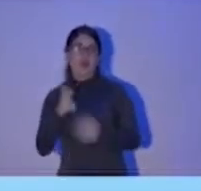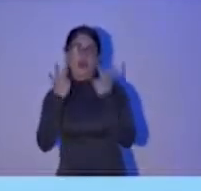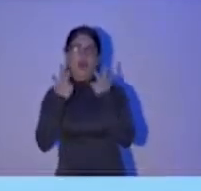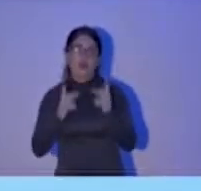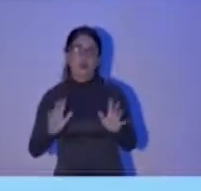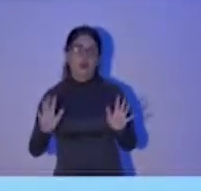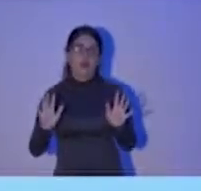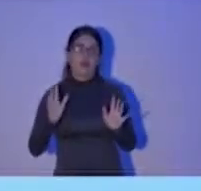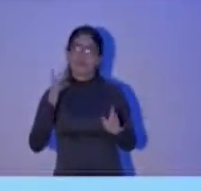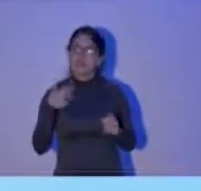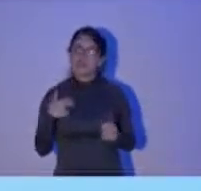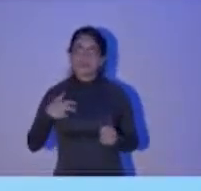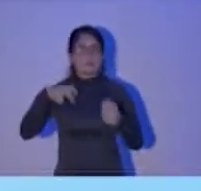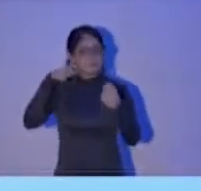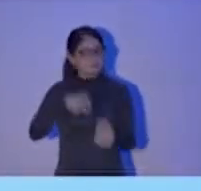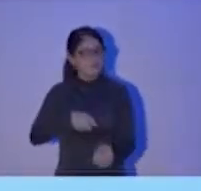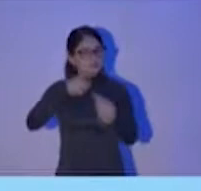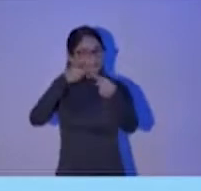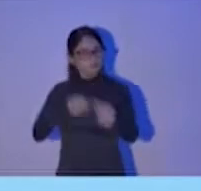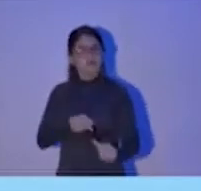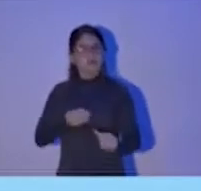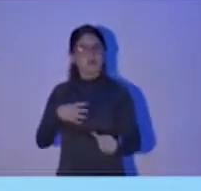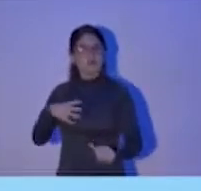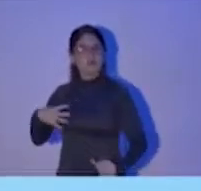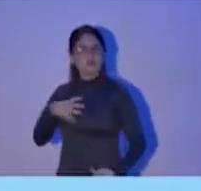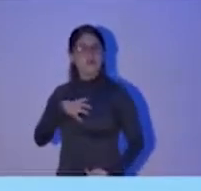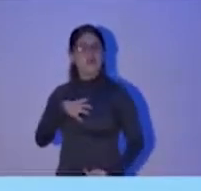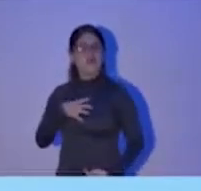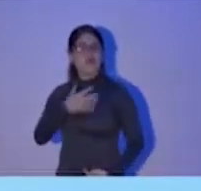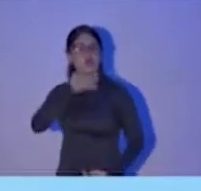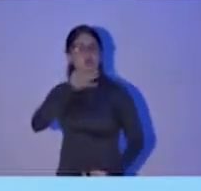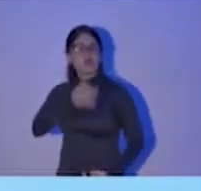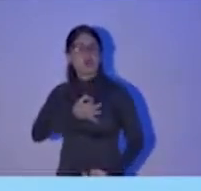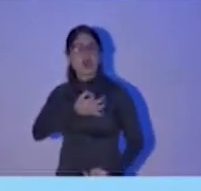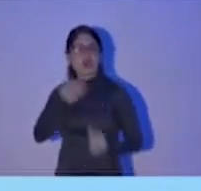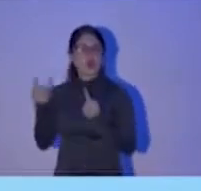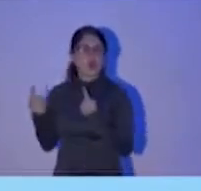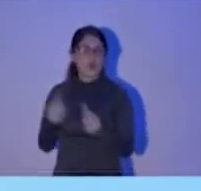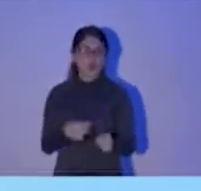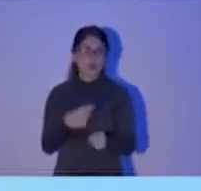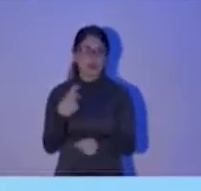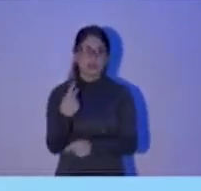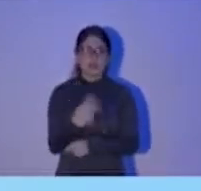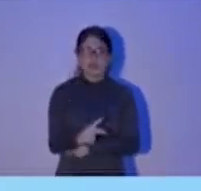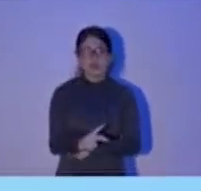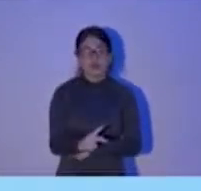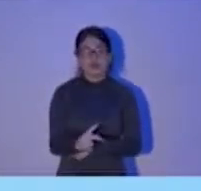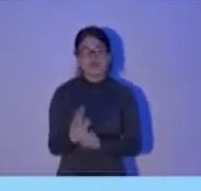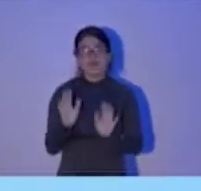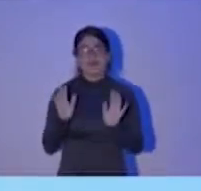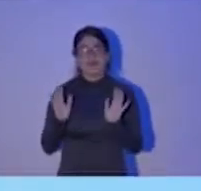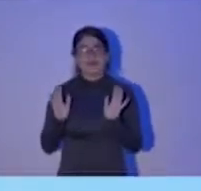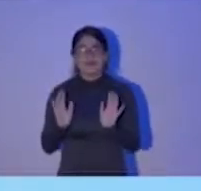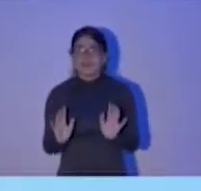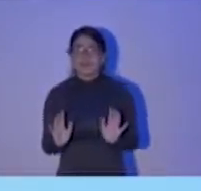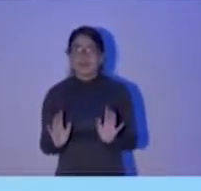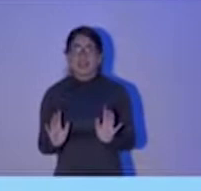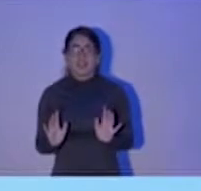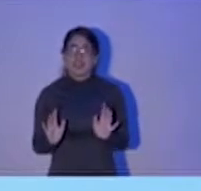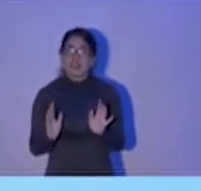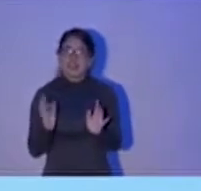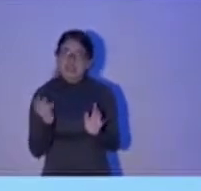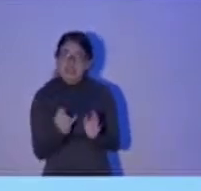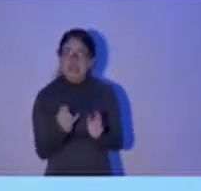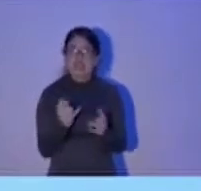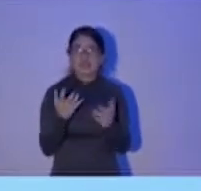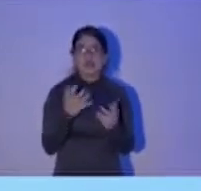para a mesa, para o debate, com uma postura muito a minha posição versus a sua posição. E acho que, se a gente tiver uma concordância de